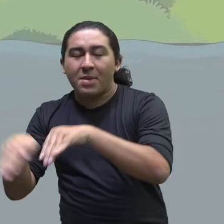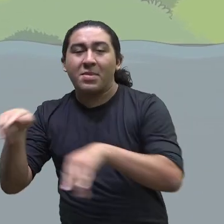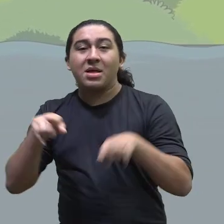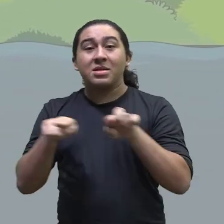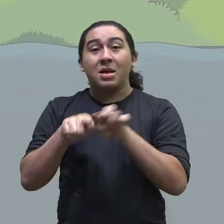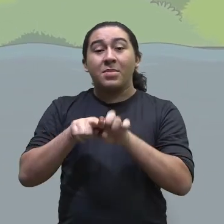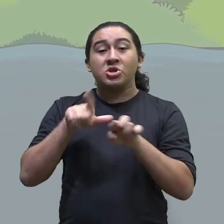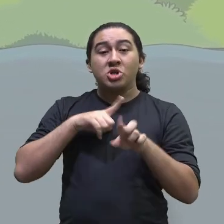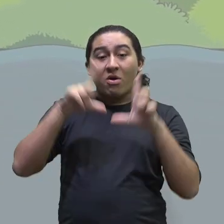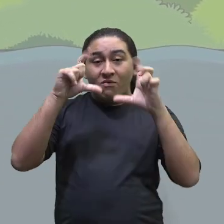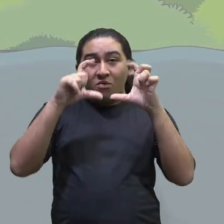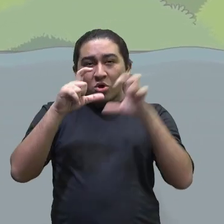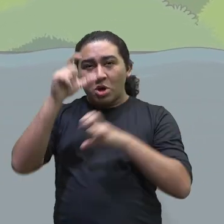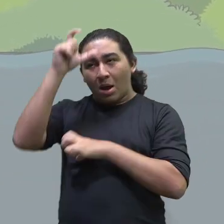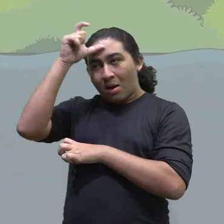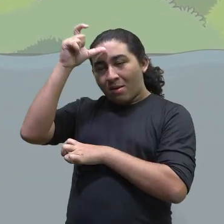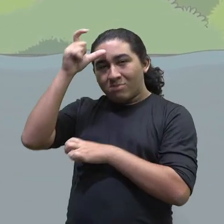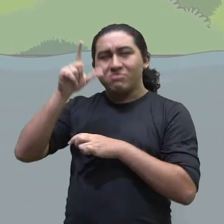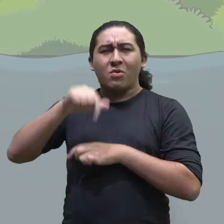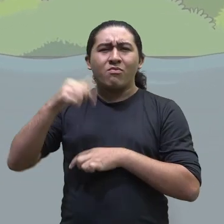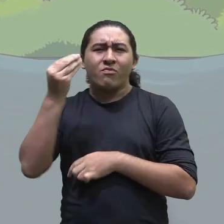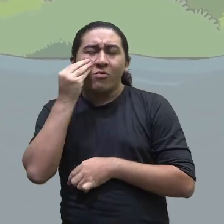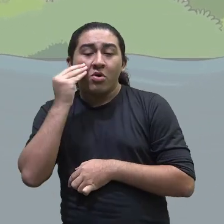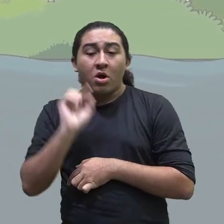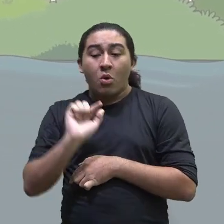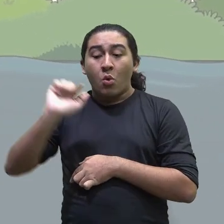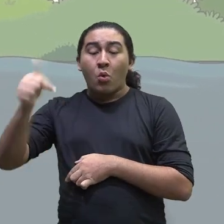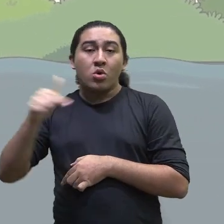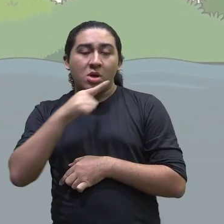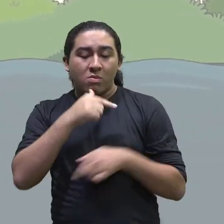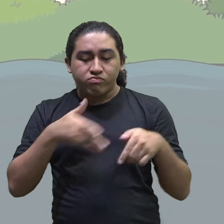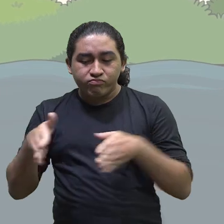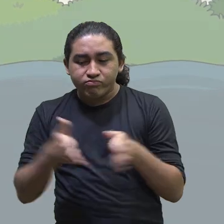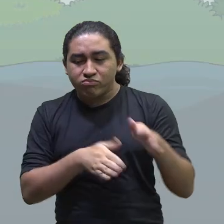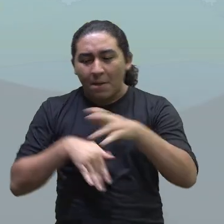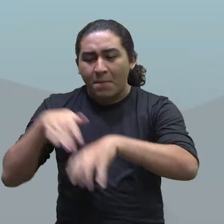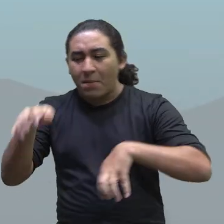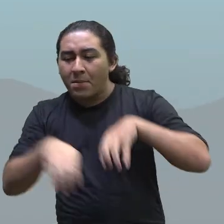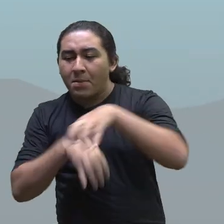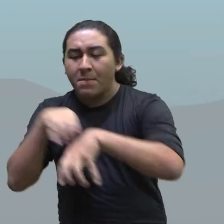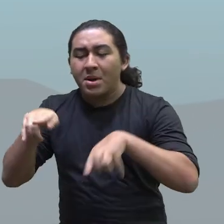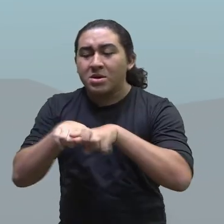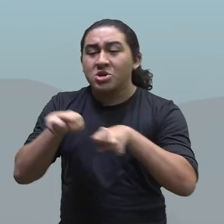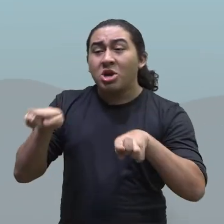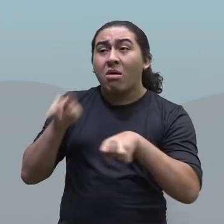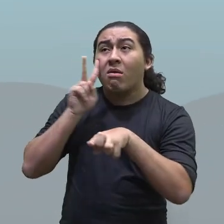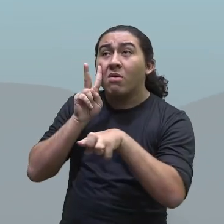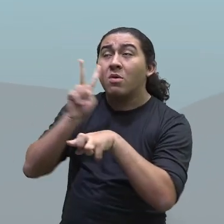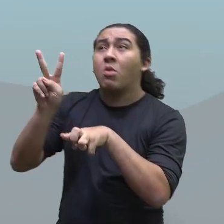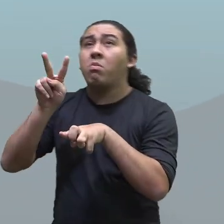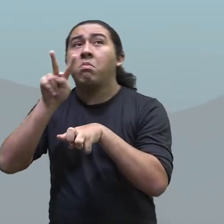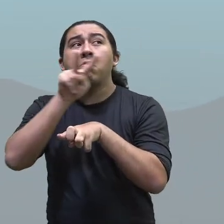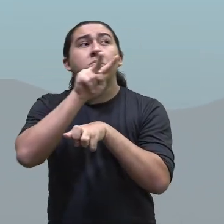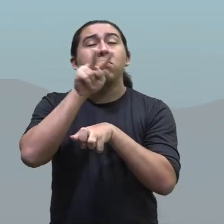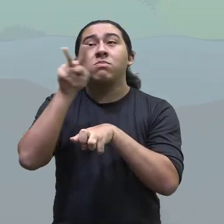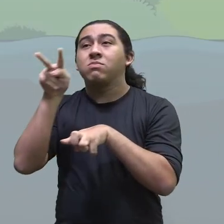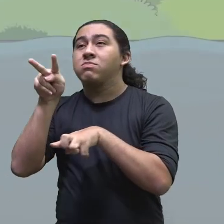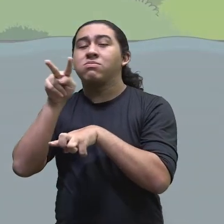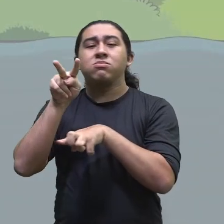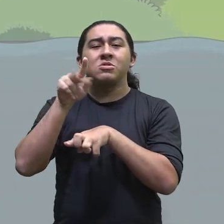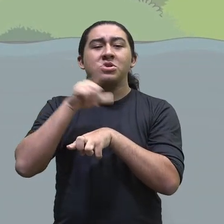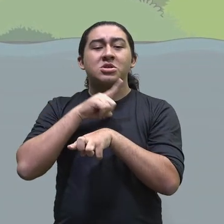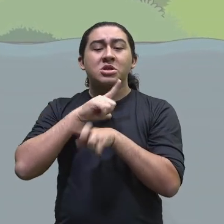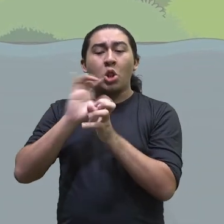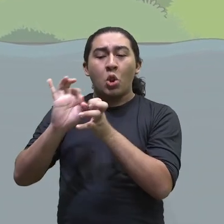cabeça. Nadamos em direção à outra margem, mas quando já estávamos dentro d'água, percebemos que a menos de 30